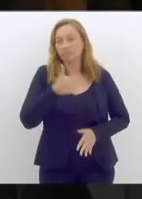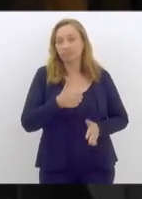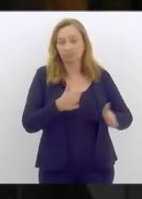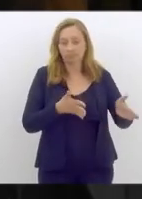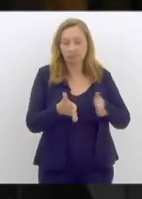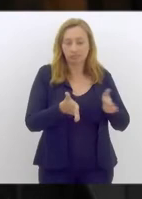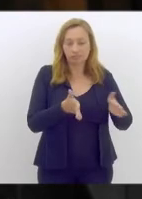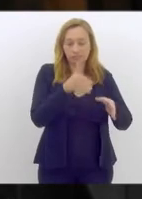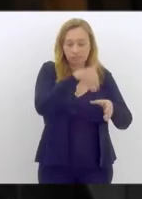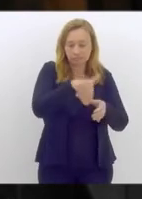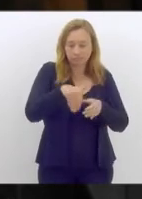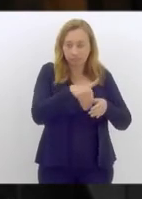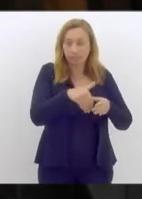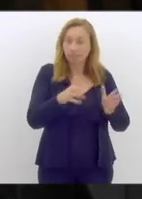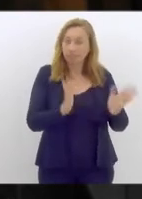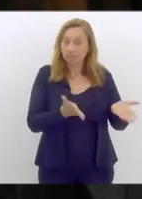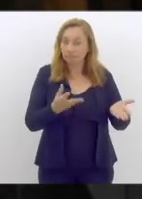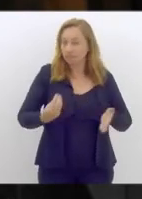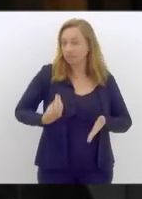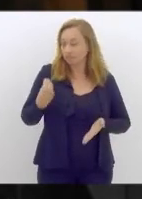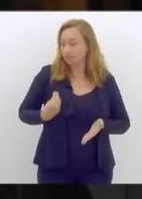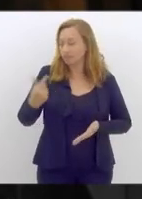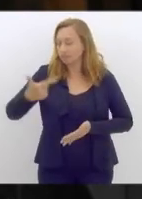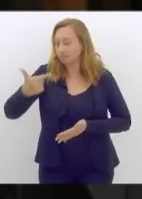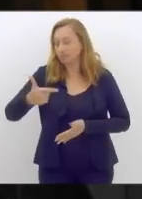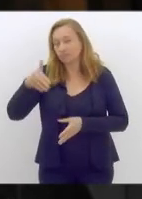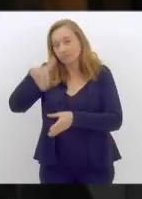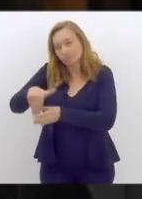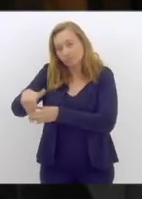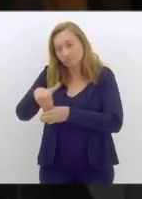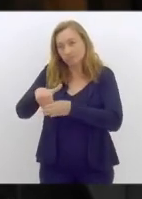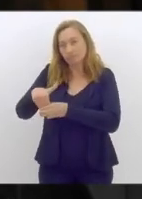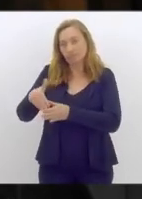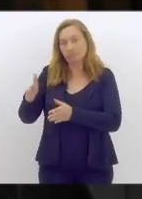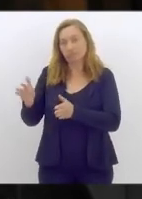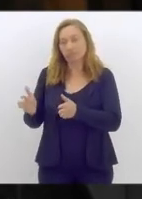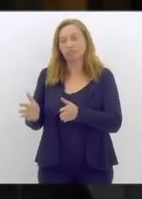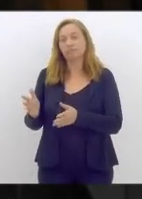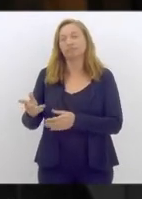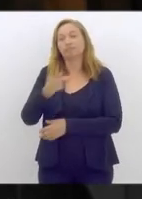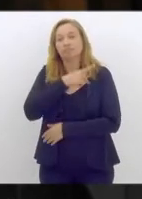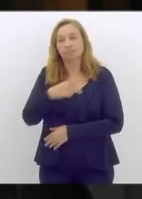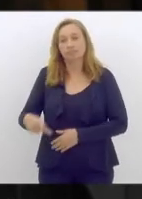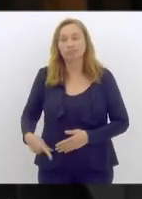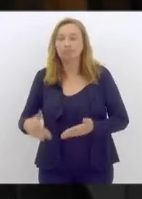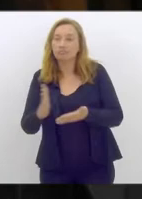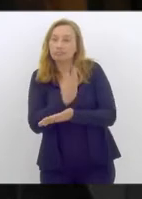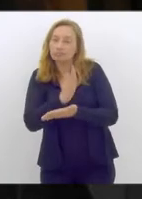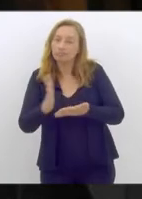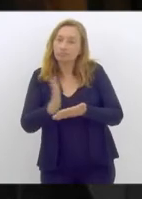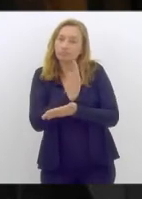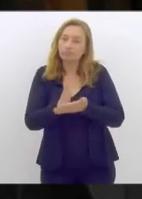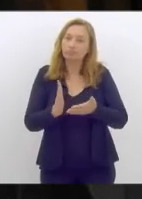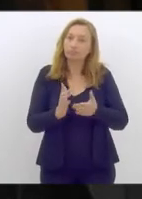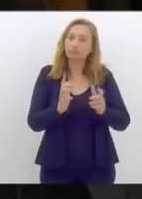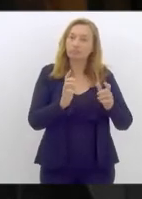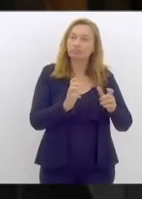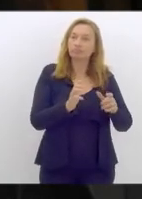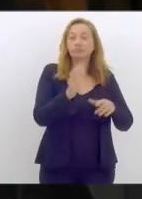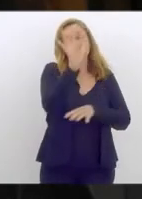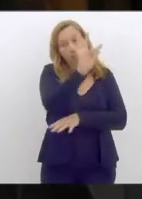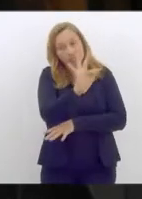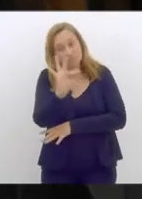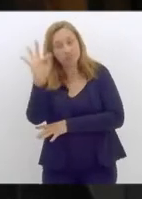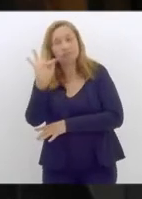o segundo turno das eleições presidenciais e algumas unidades federativas também